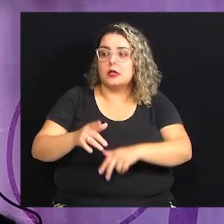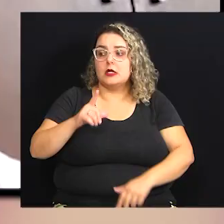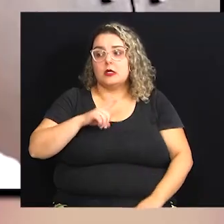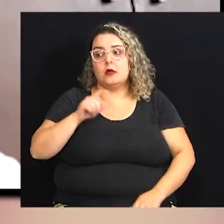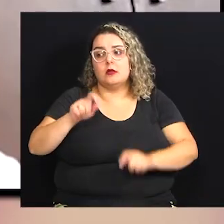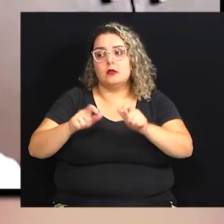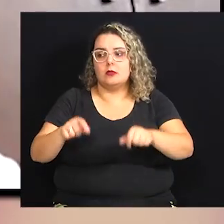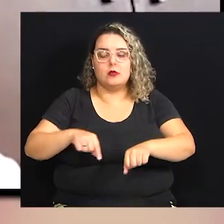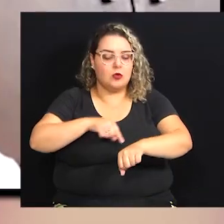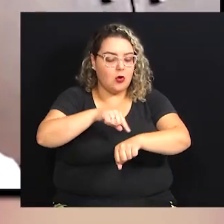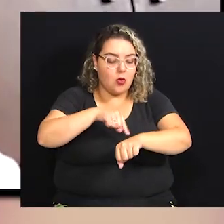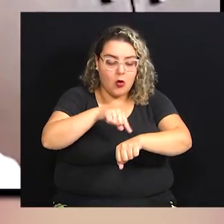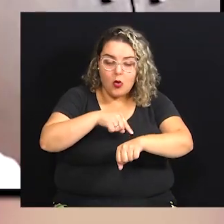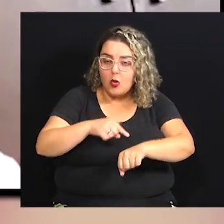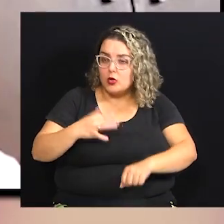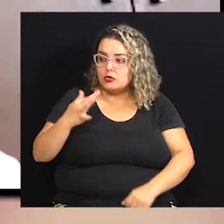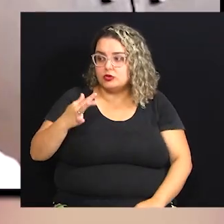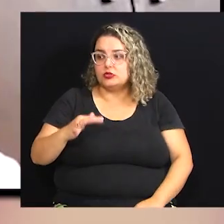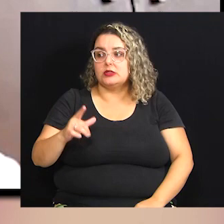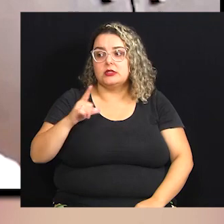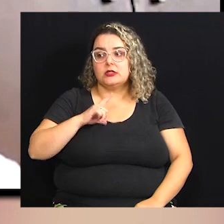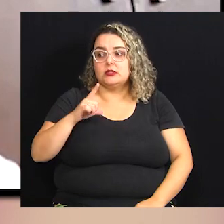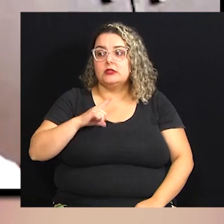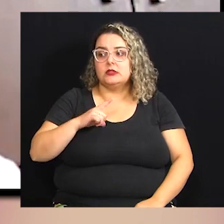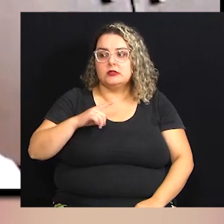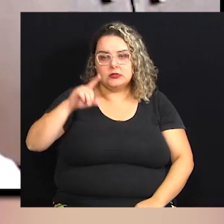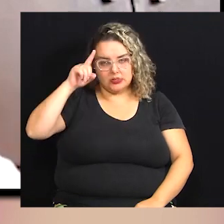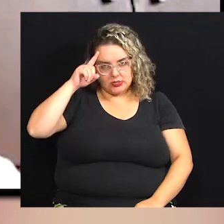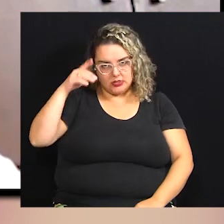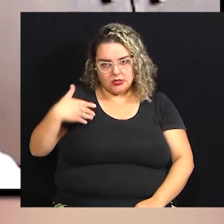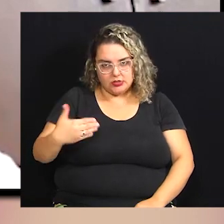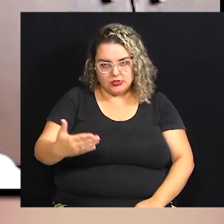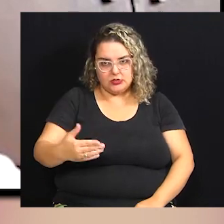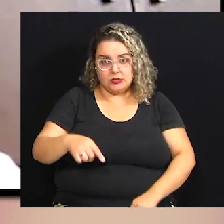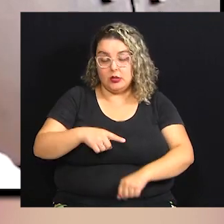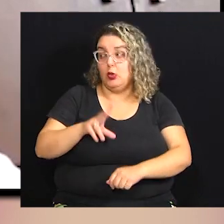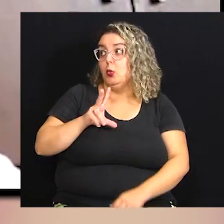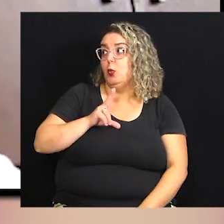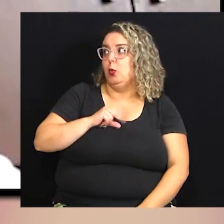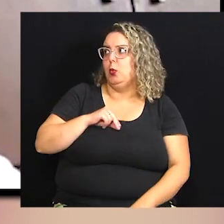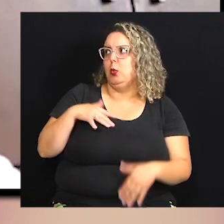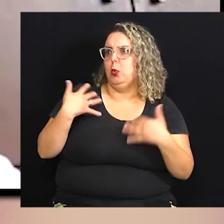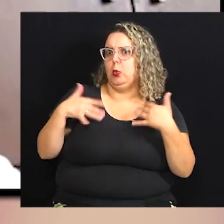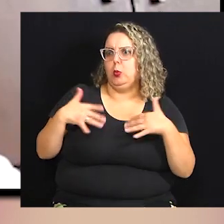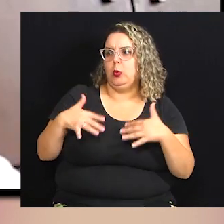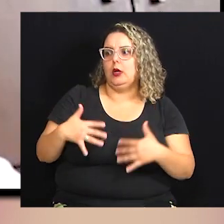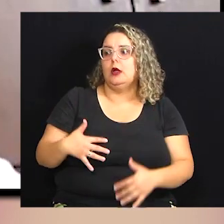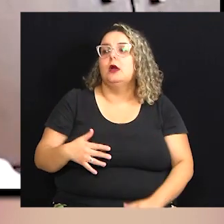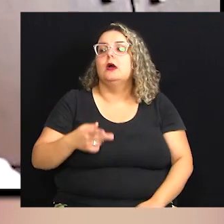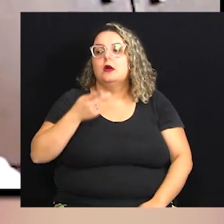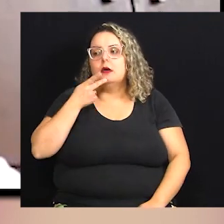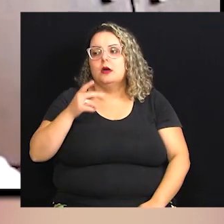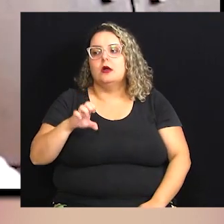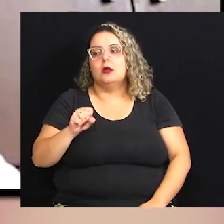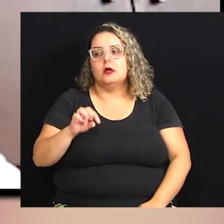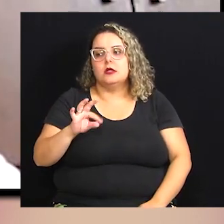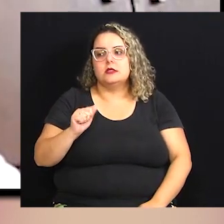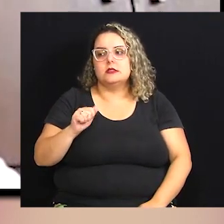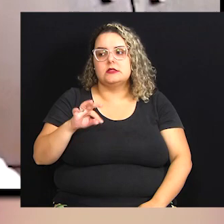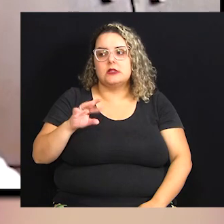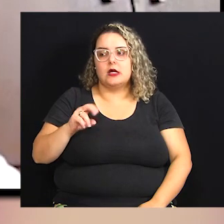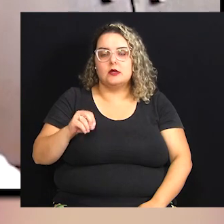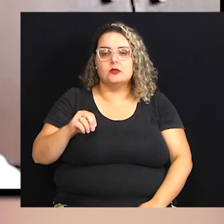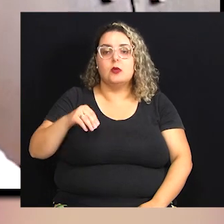paciente? Tem pessoas que têm horas de dor, tem pessoas que têm dias de dor. Nossa. A gente chama isso de